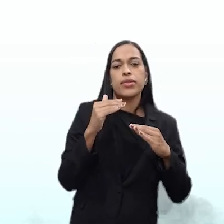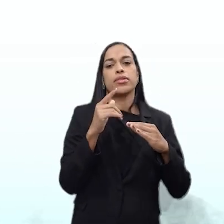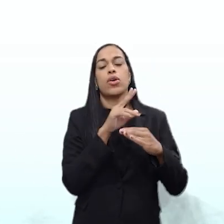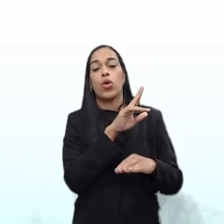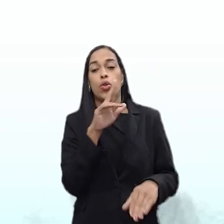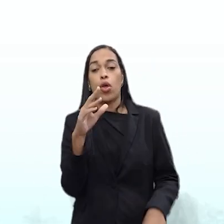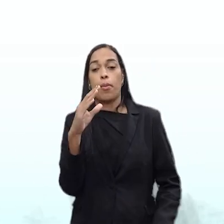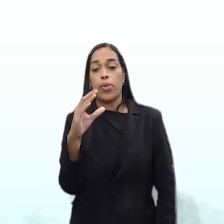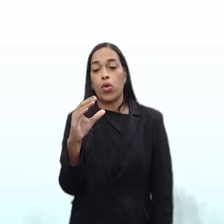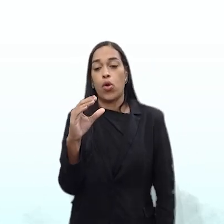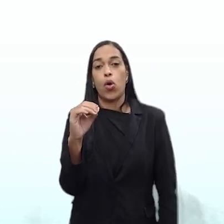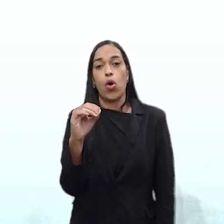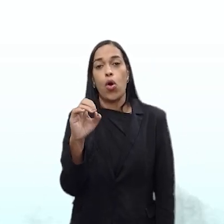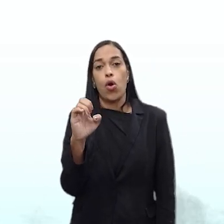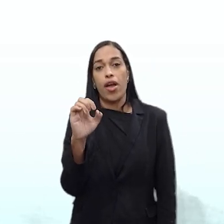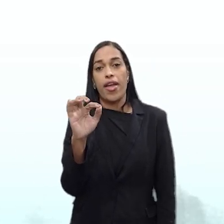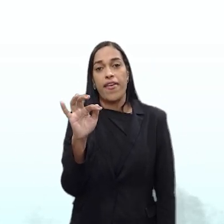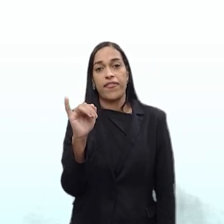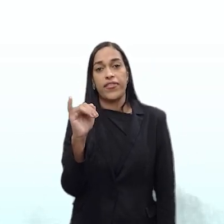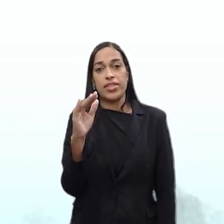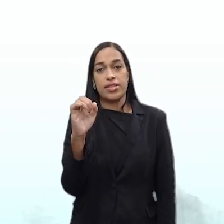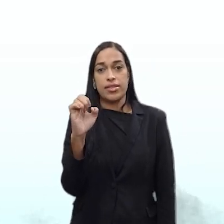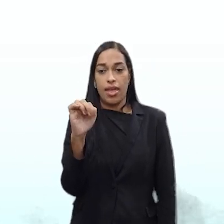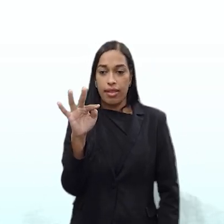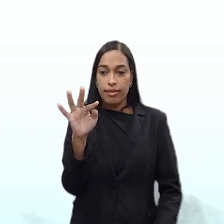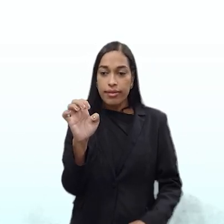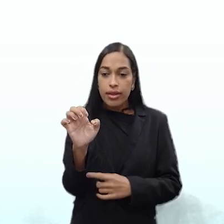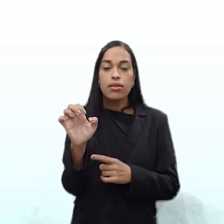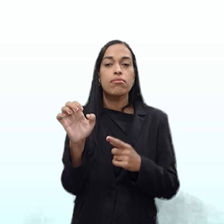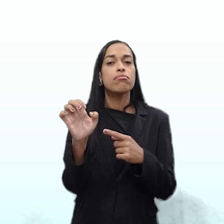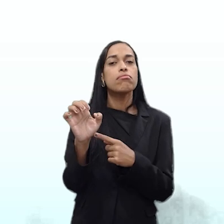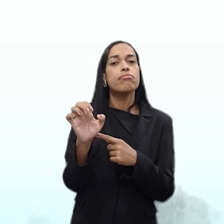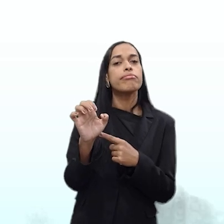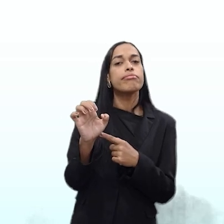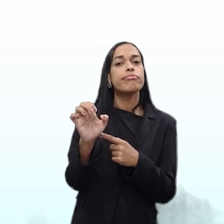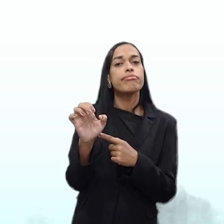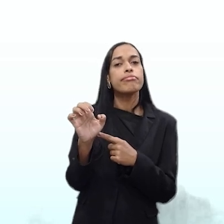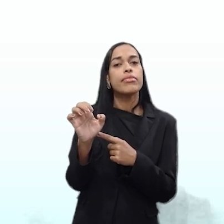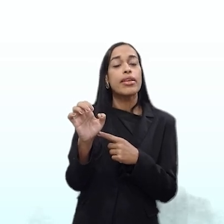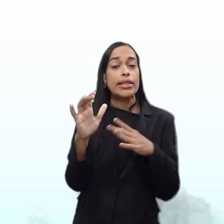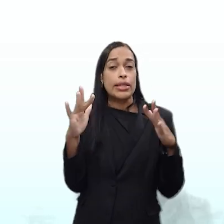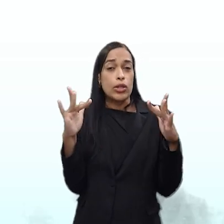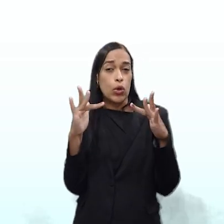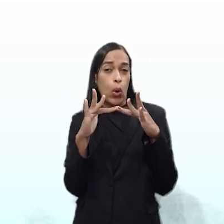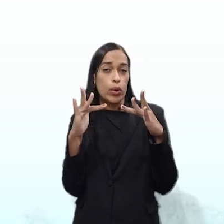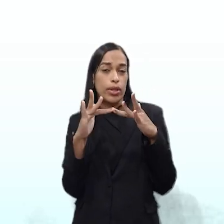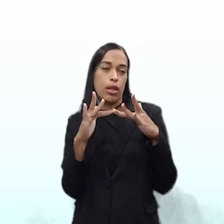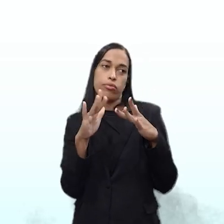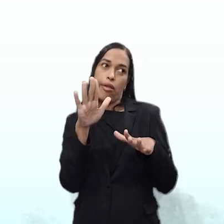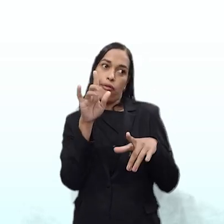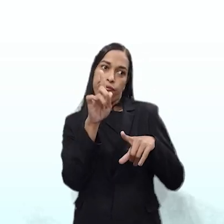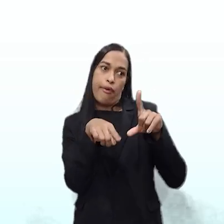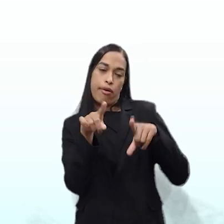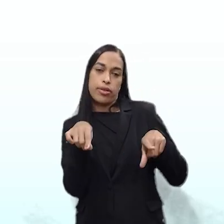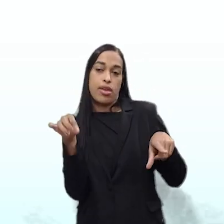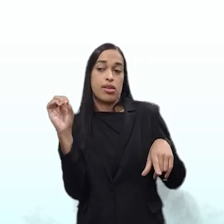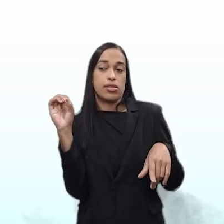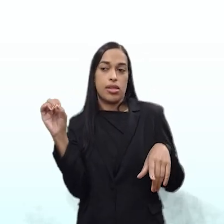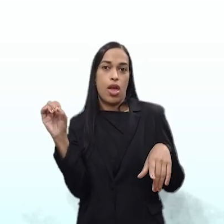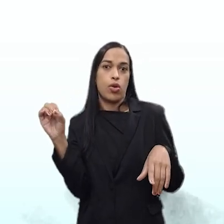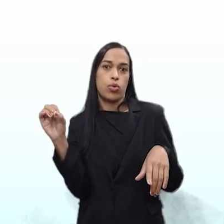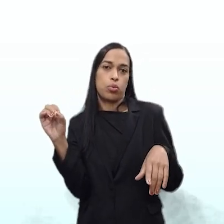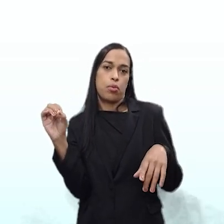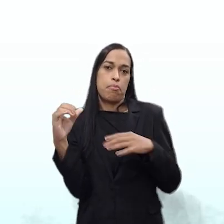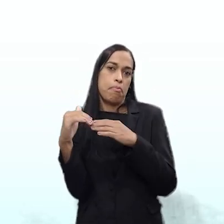de coeficiente de atrito. Esse coeficiente de atrito é um valor que varia entre 0 maior ou igual a